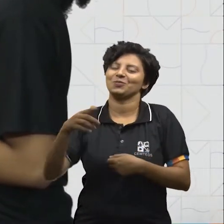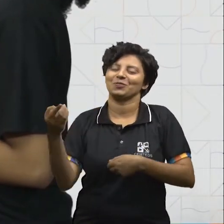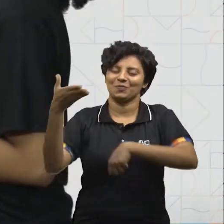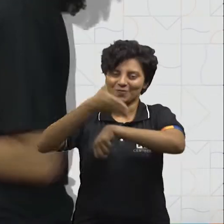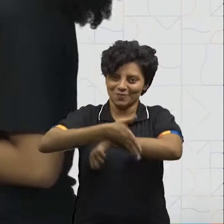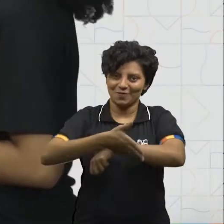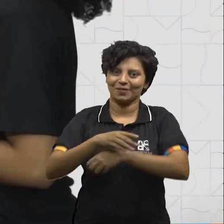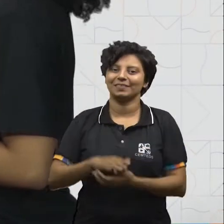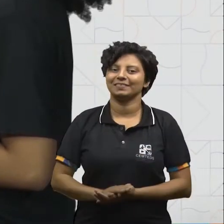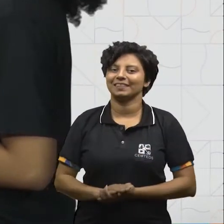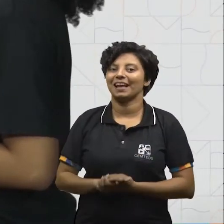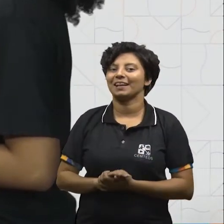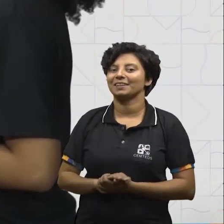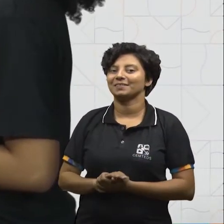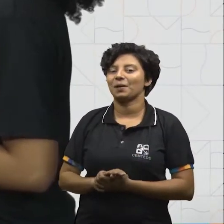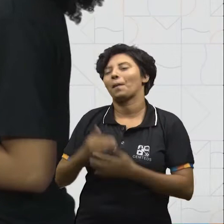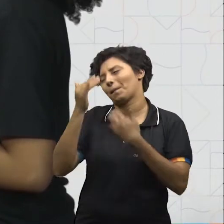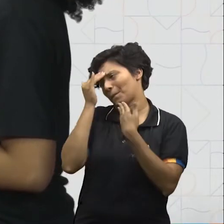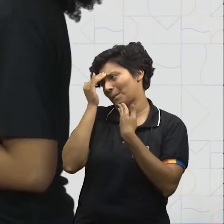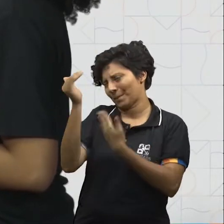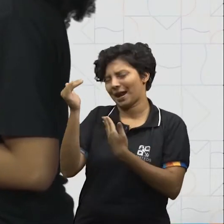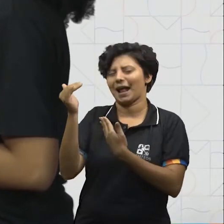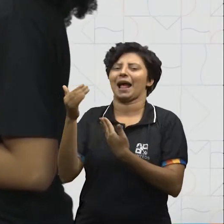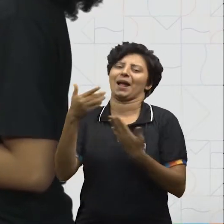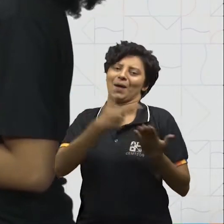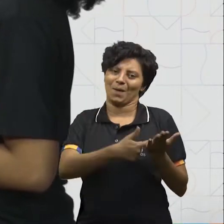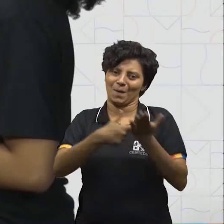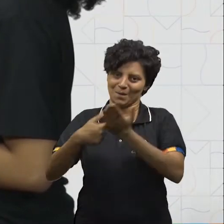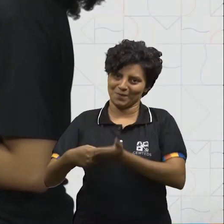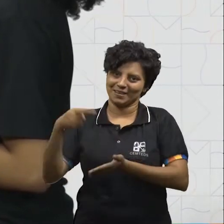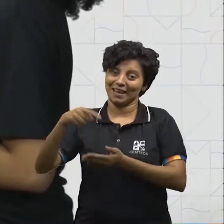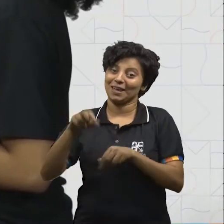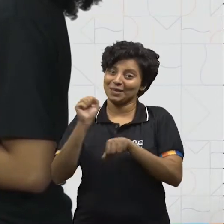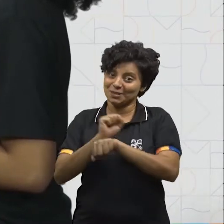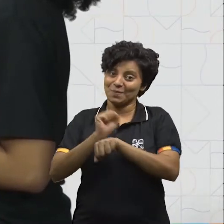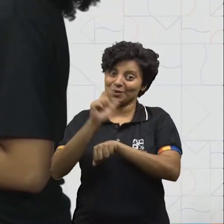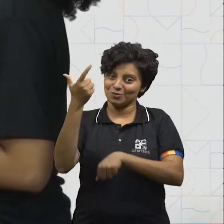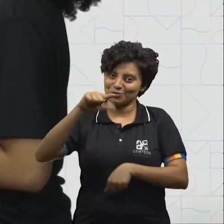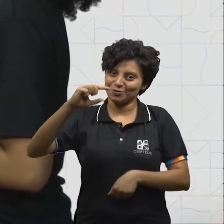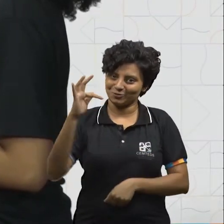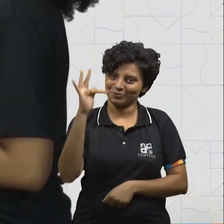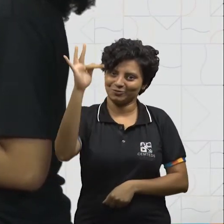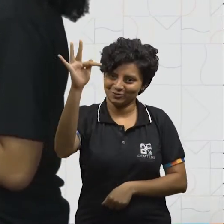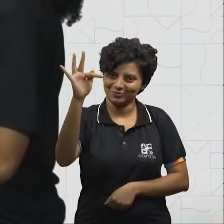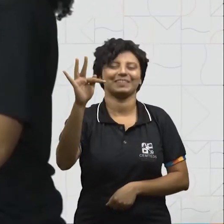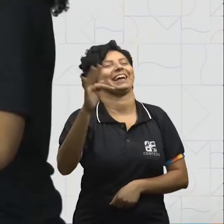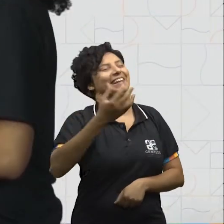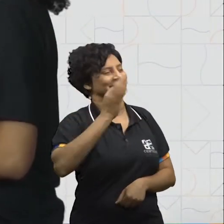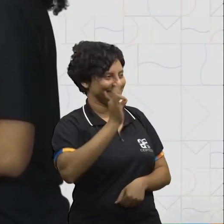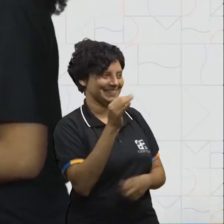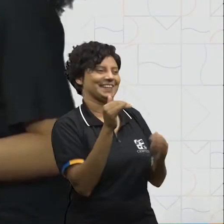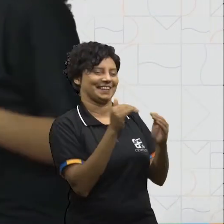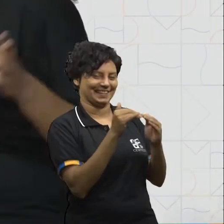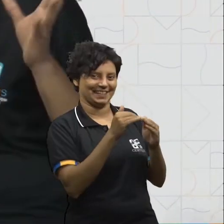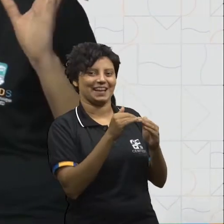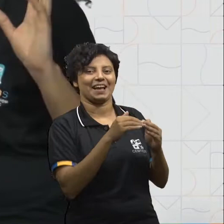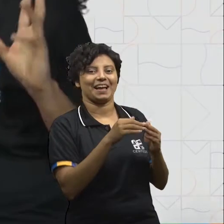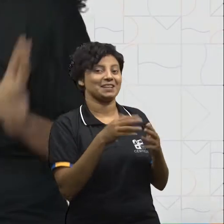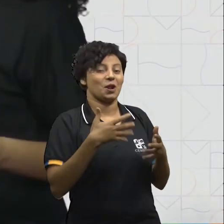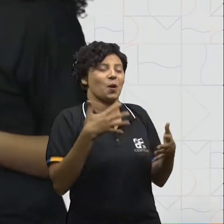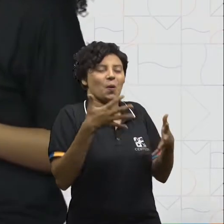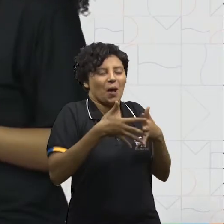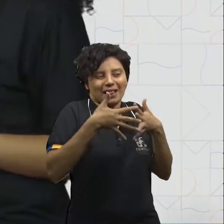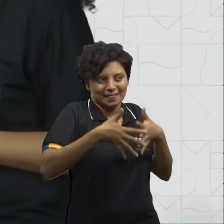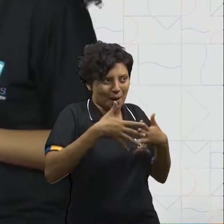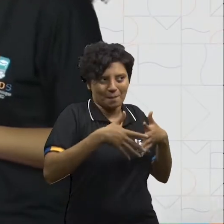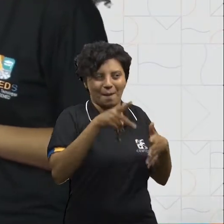vir outra hora. Então eu quero dar para você um muito obrigada pelo convite, espero ser convidada em breve novamente. Ah, com certeza. A gente não